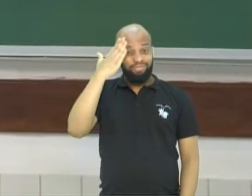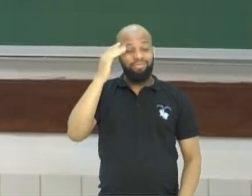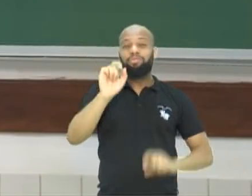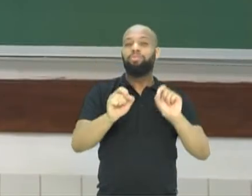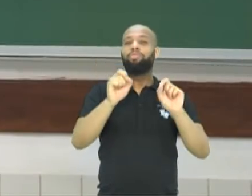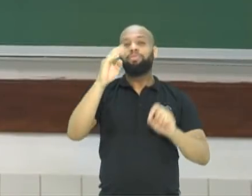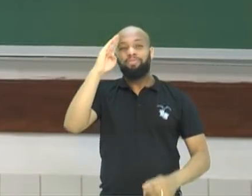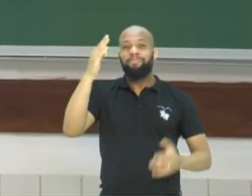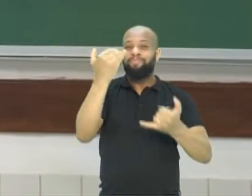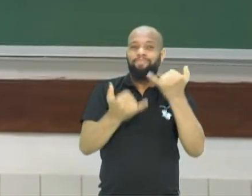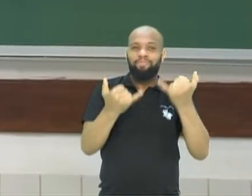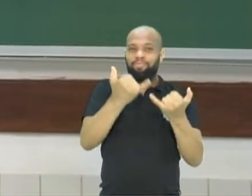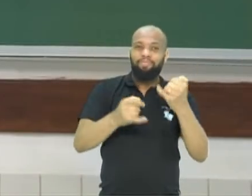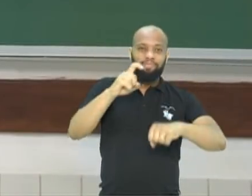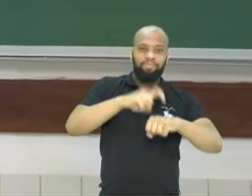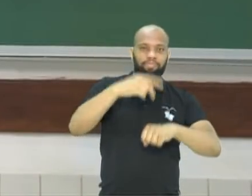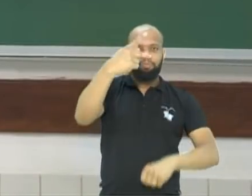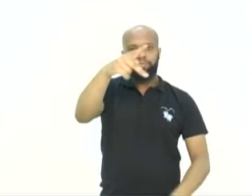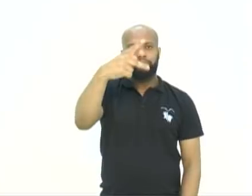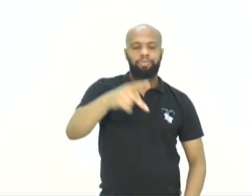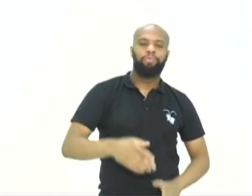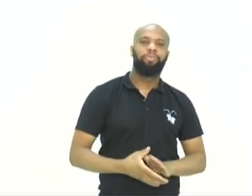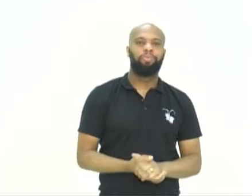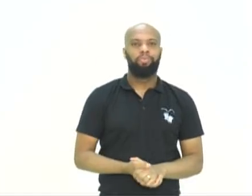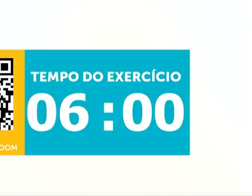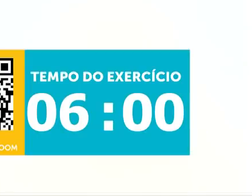foram as principais semelhanças. Agora é com vocês.